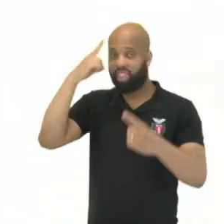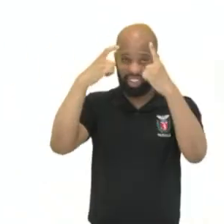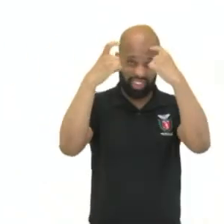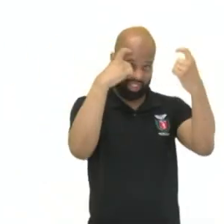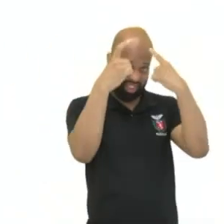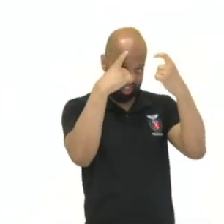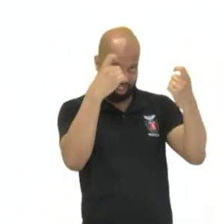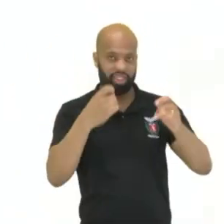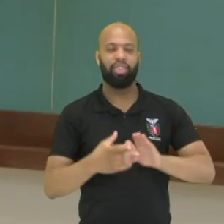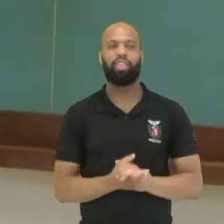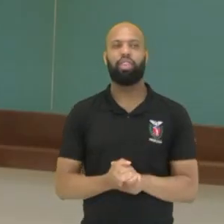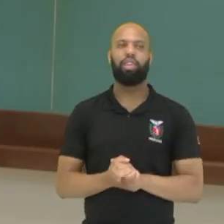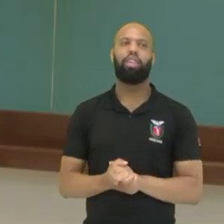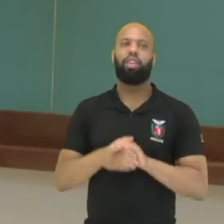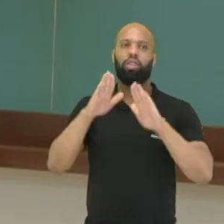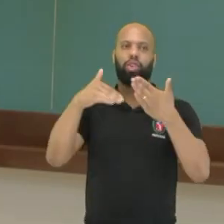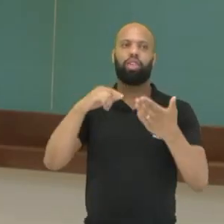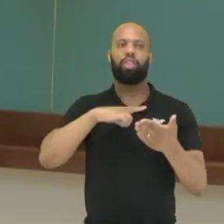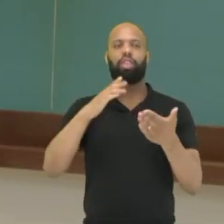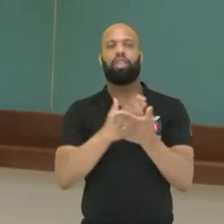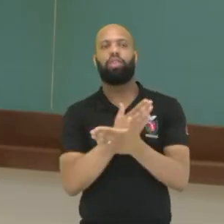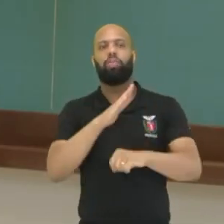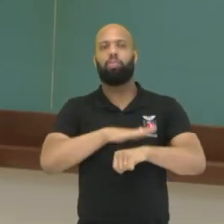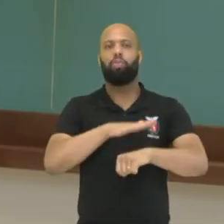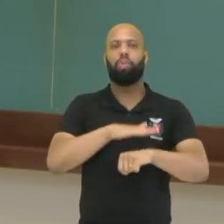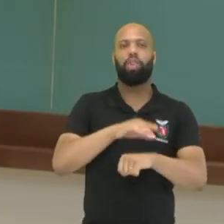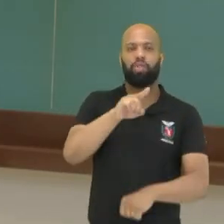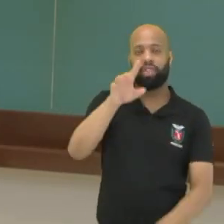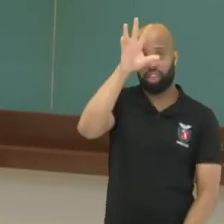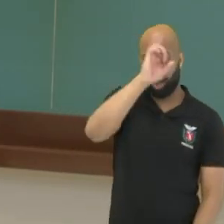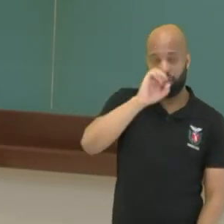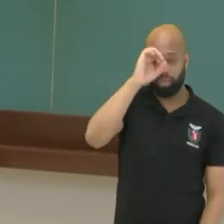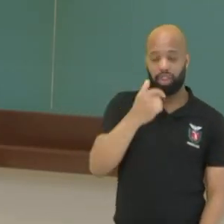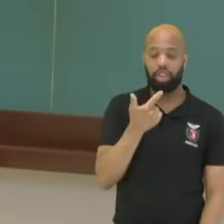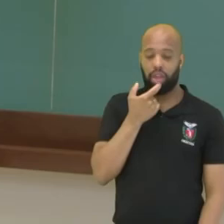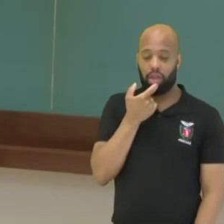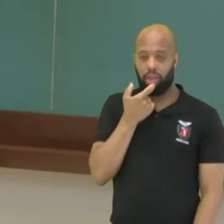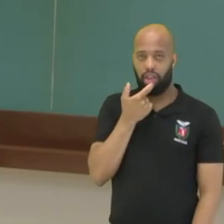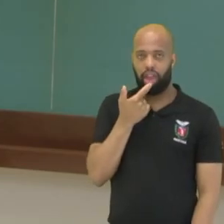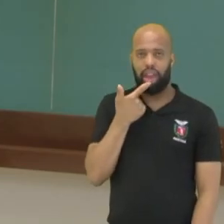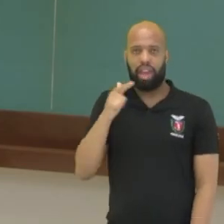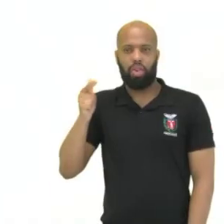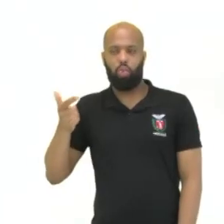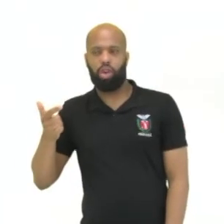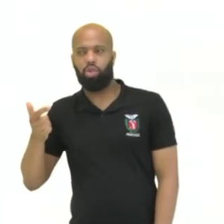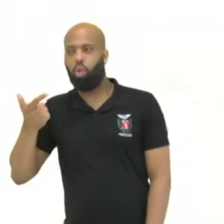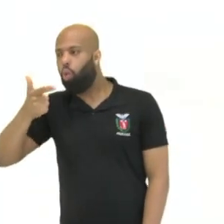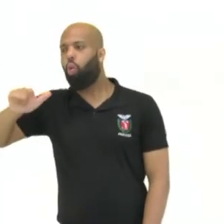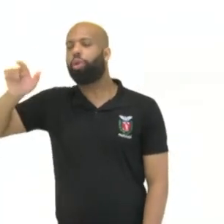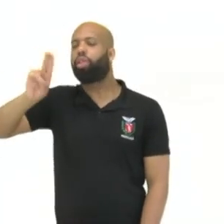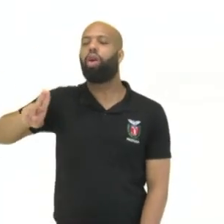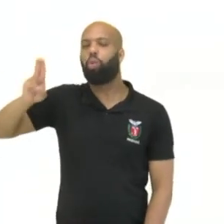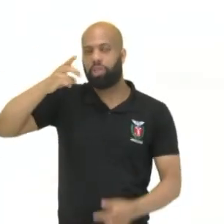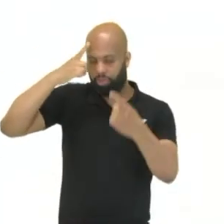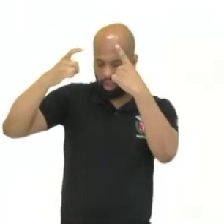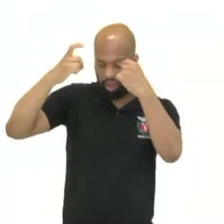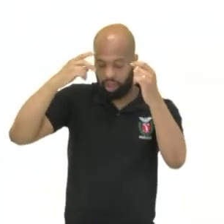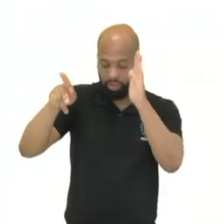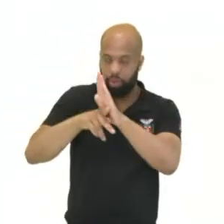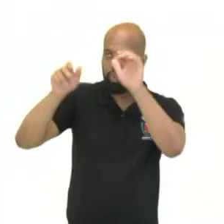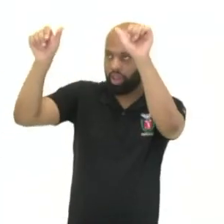criatividade. Então, às vezes você aprende palavras estrangeiras pela criatividade utilizada nos cartazes.